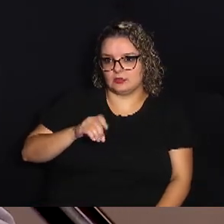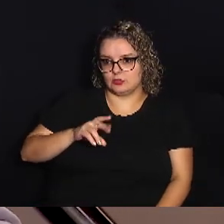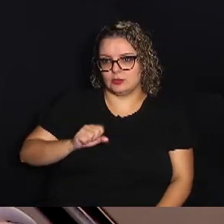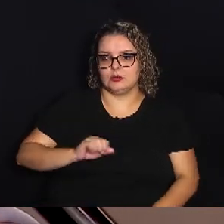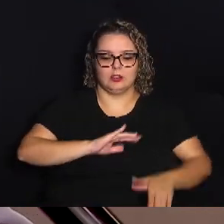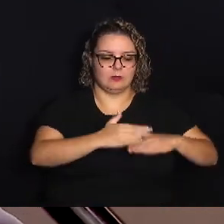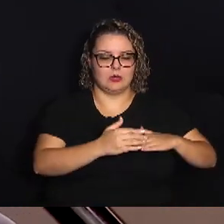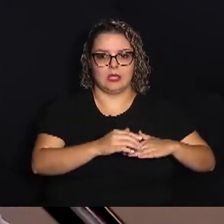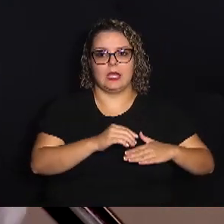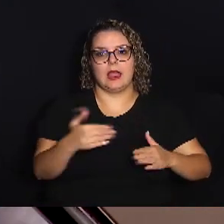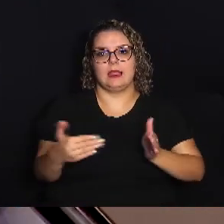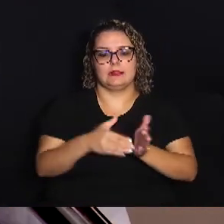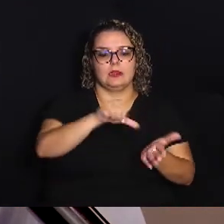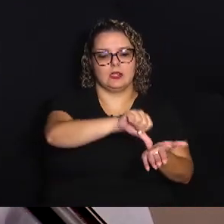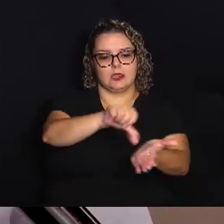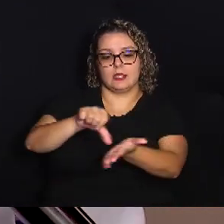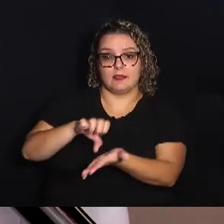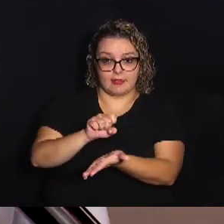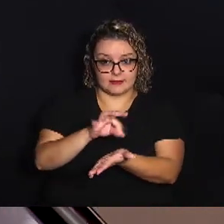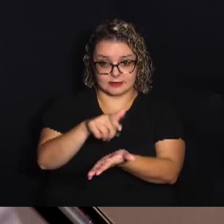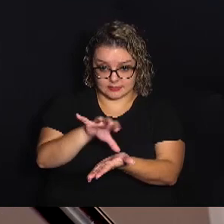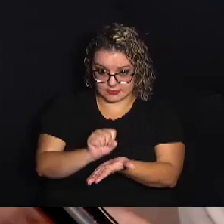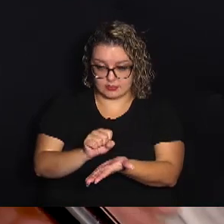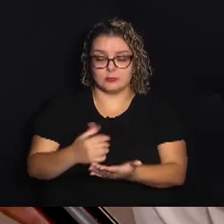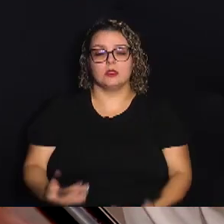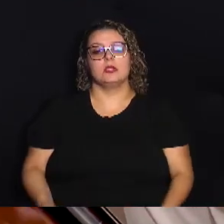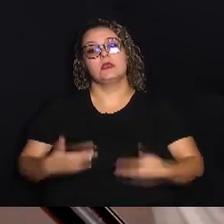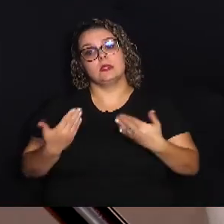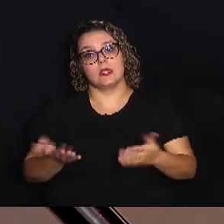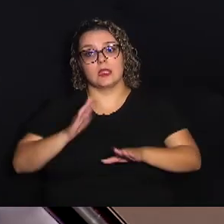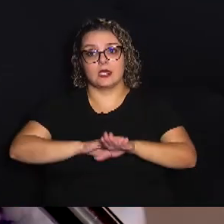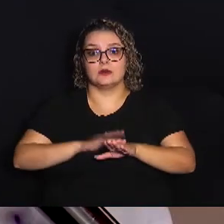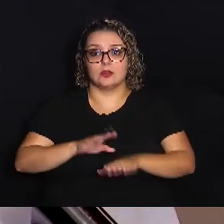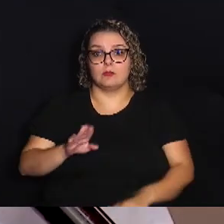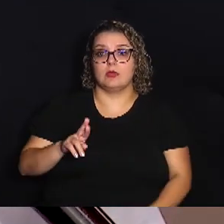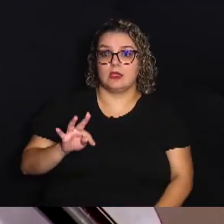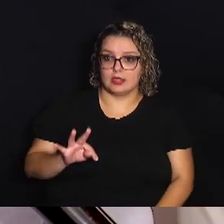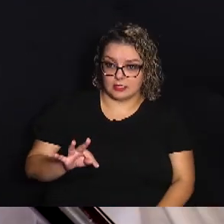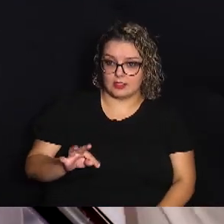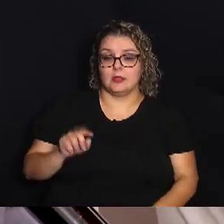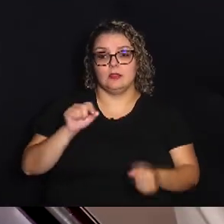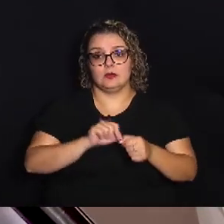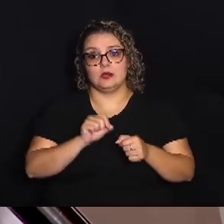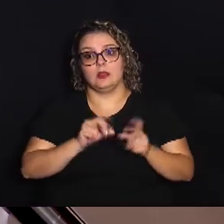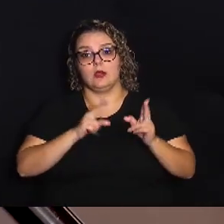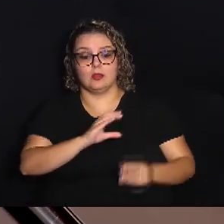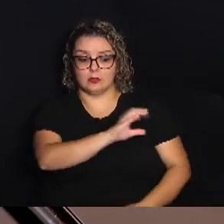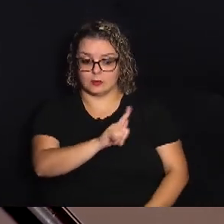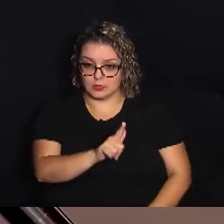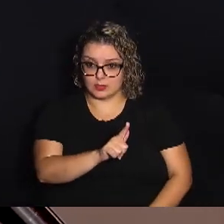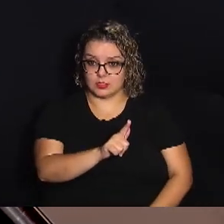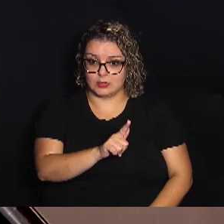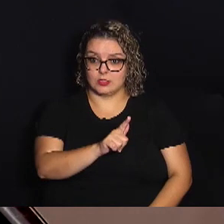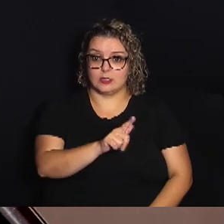os bairros aos Estações e terminais e assim ativaria o BRT nós fizemos como fizemos no